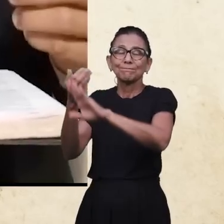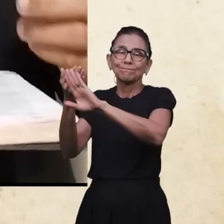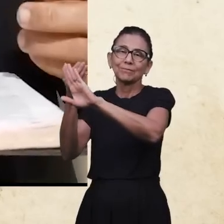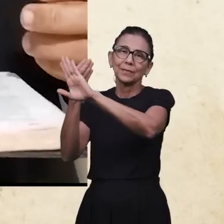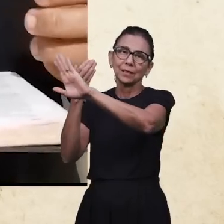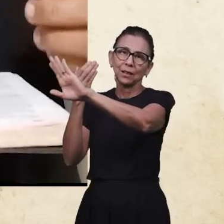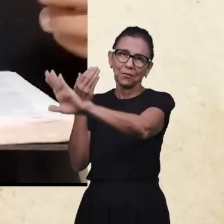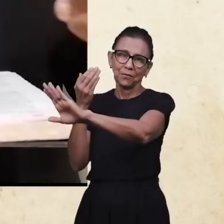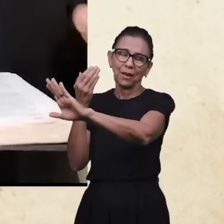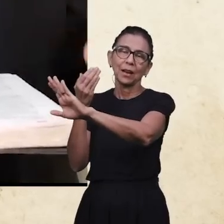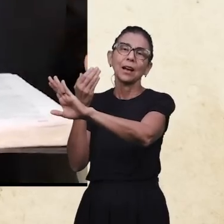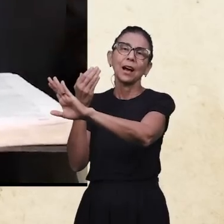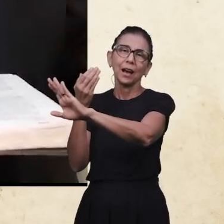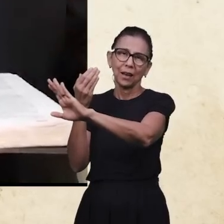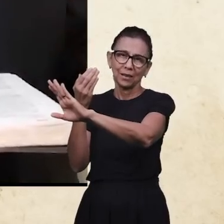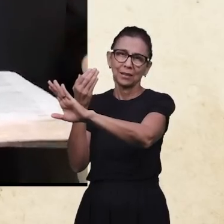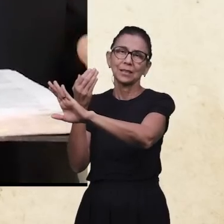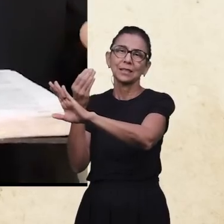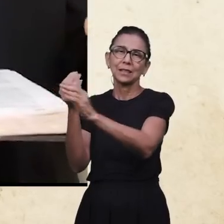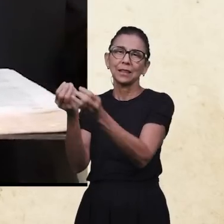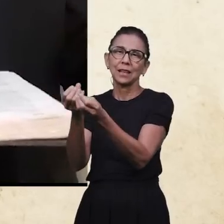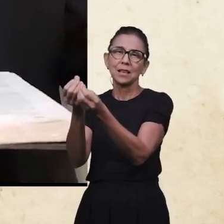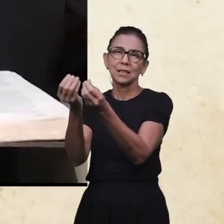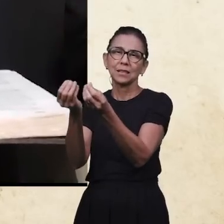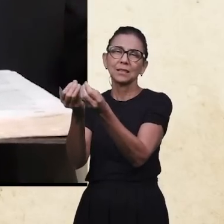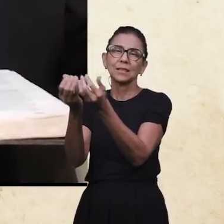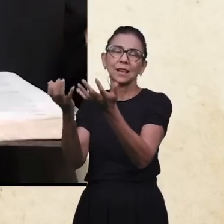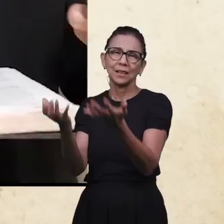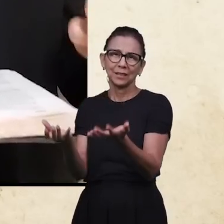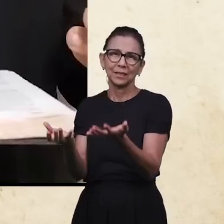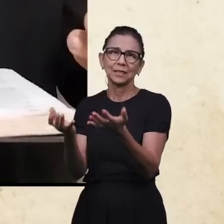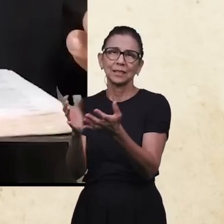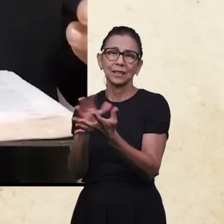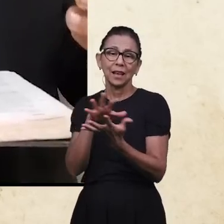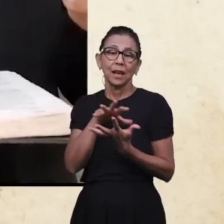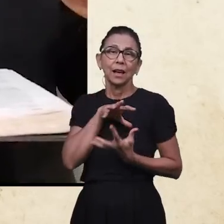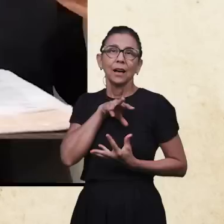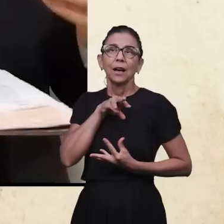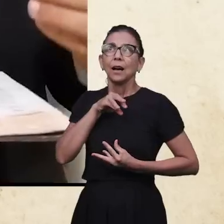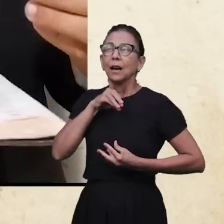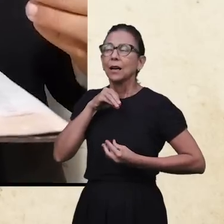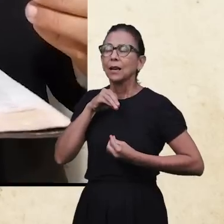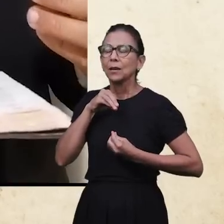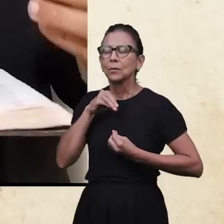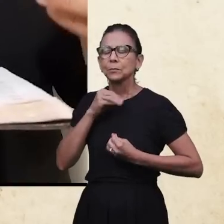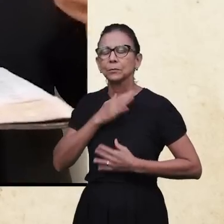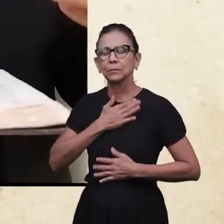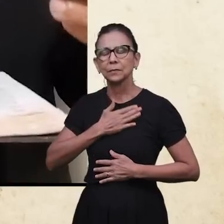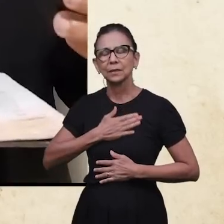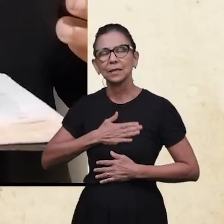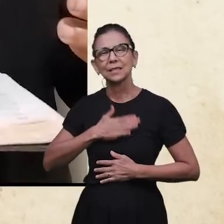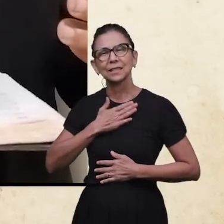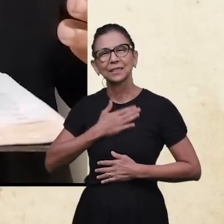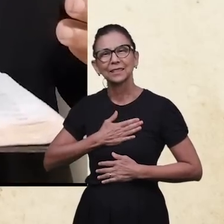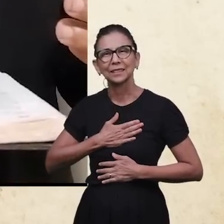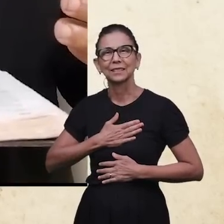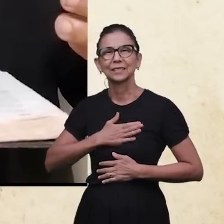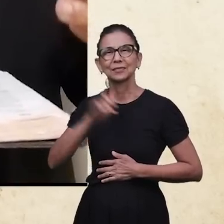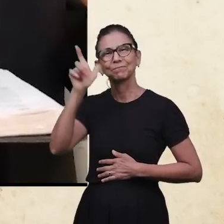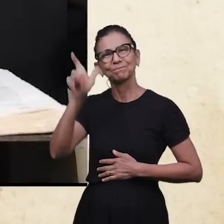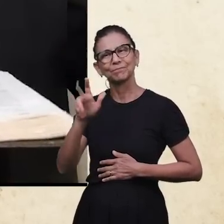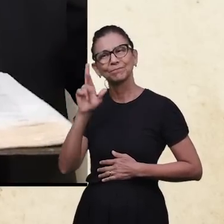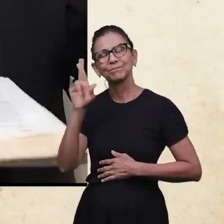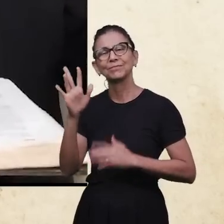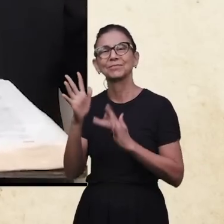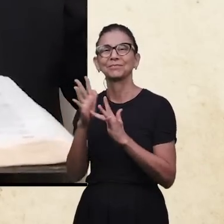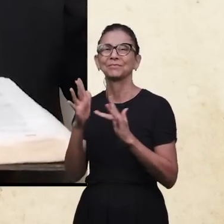com que o homem se afaste da essência que é ter uma alma que descansa